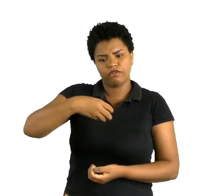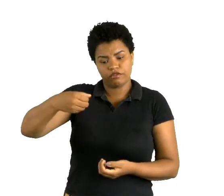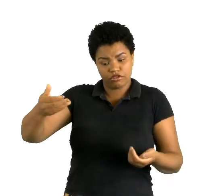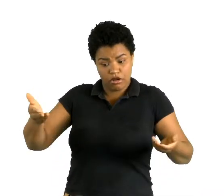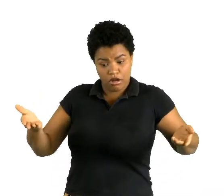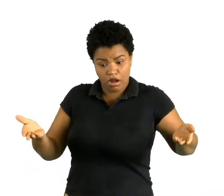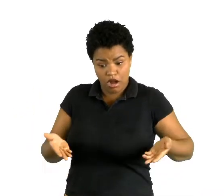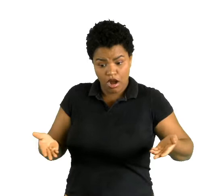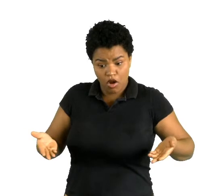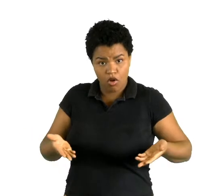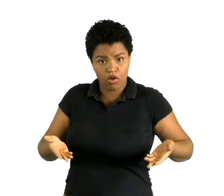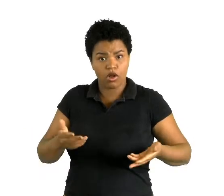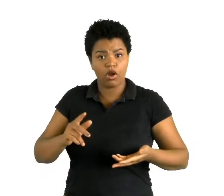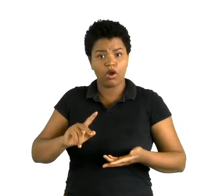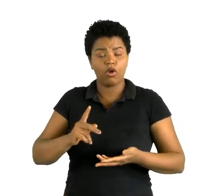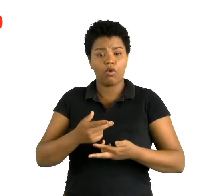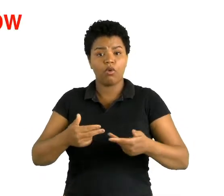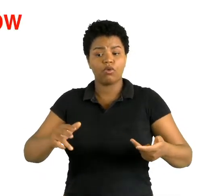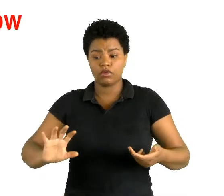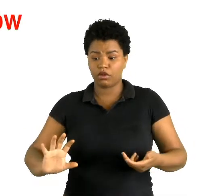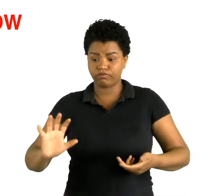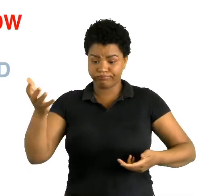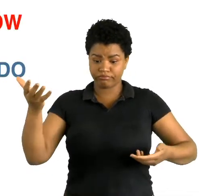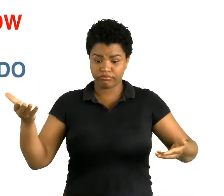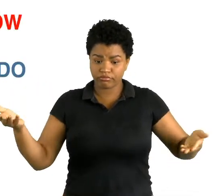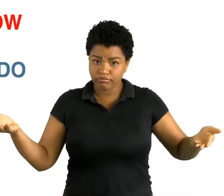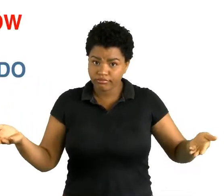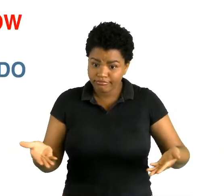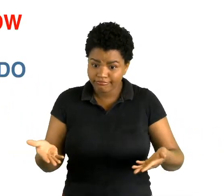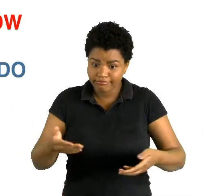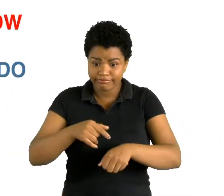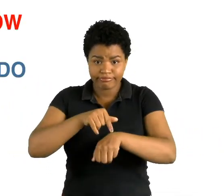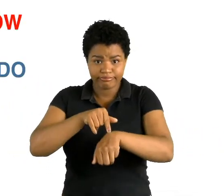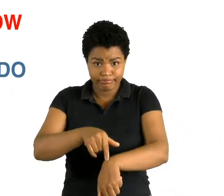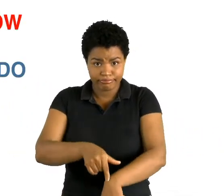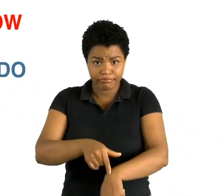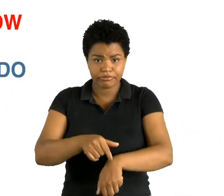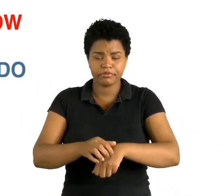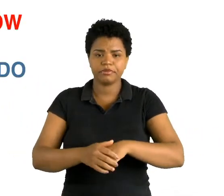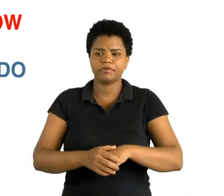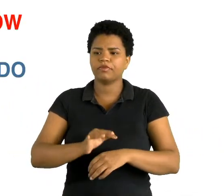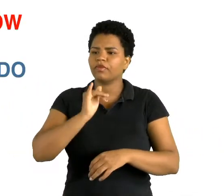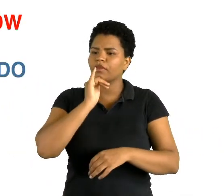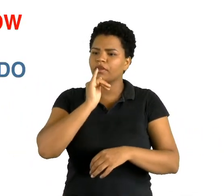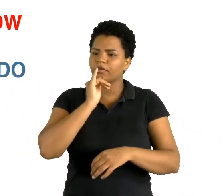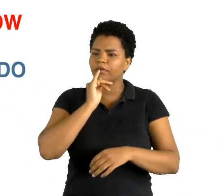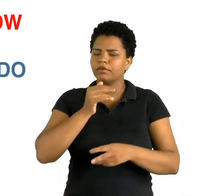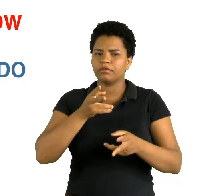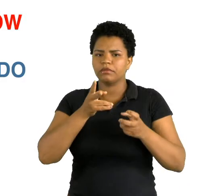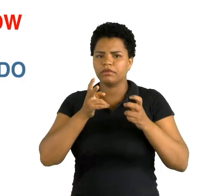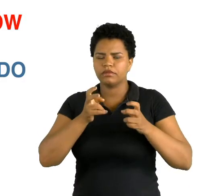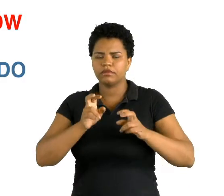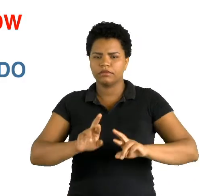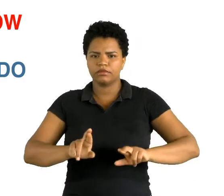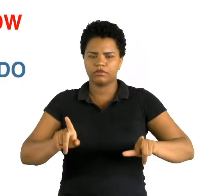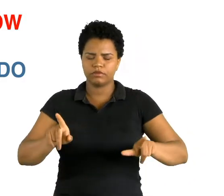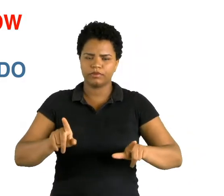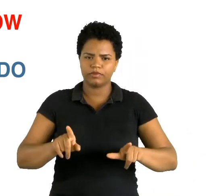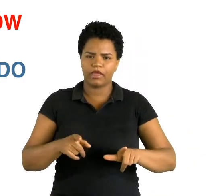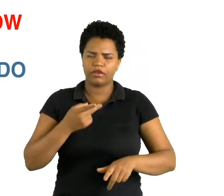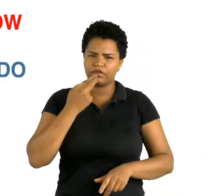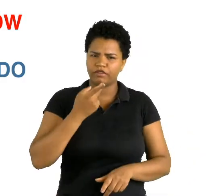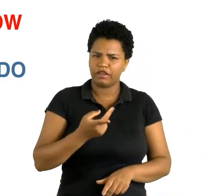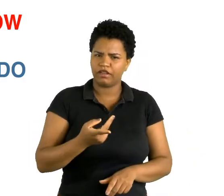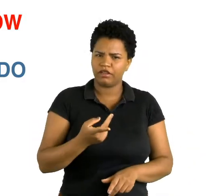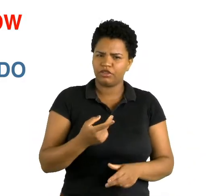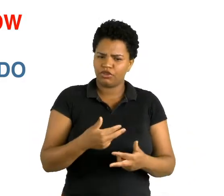está acontecendo, é uma ação que está acontecendo nesse momento. Então, observem a diferença. Uma, eu estou falando de